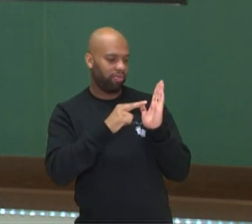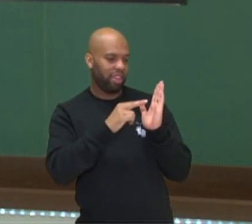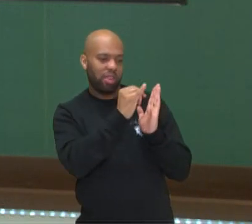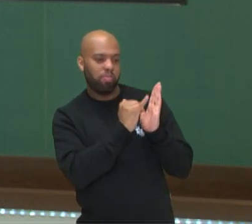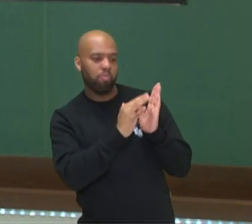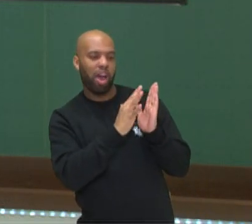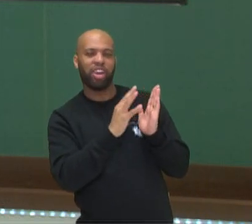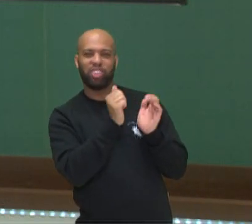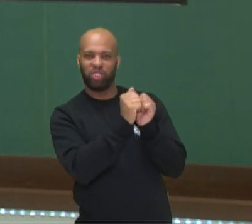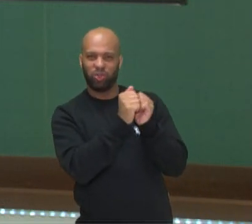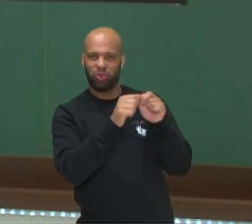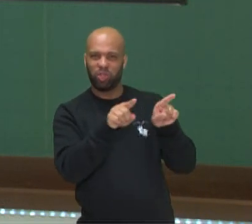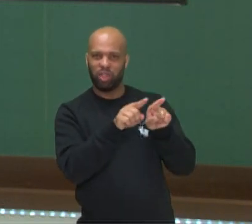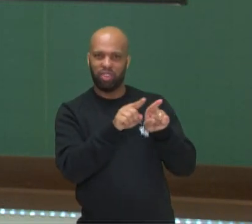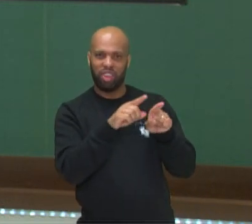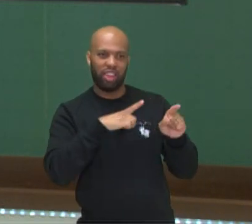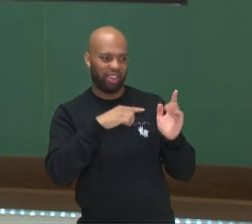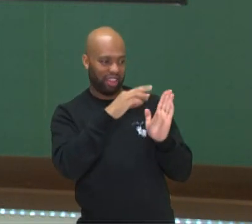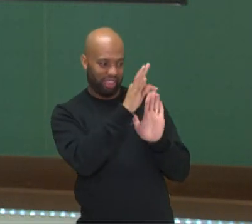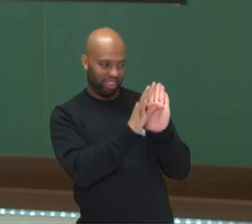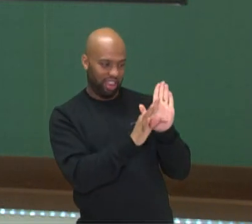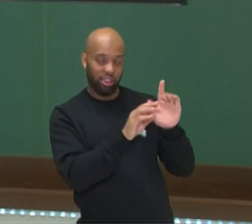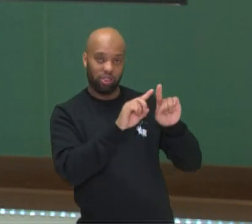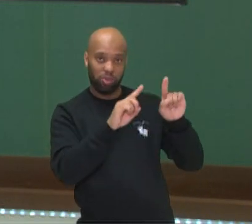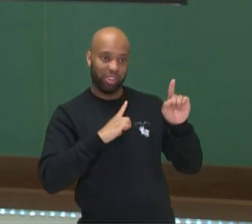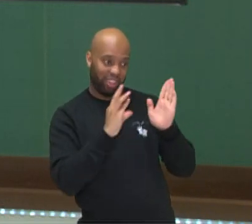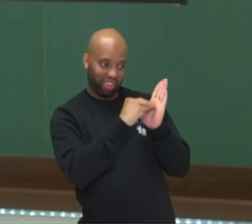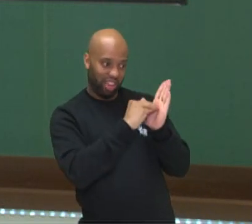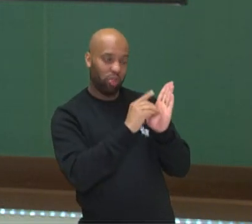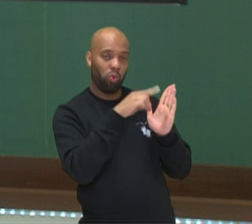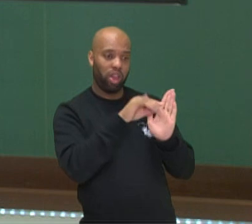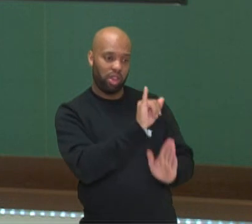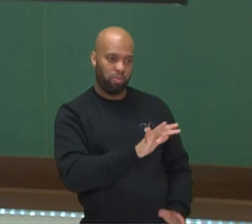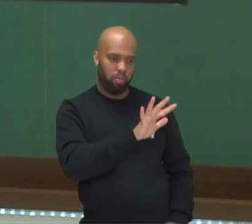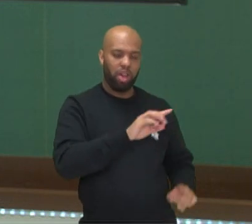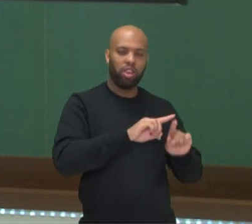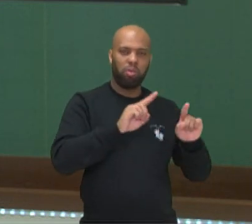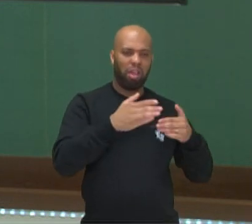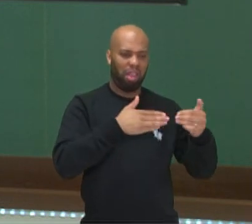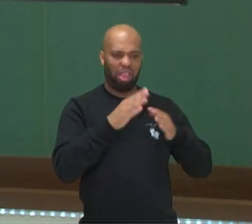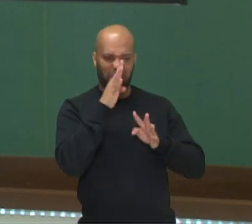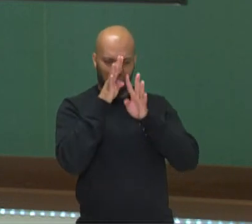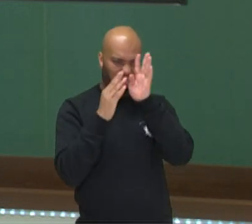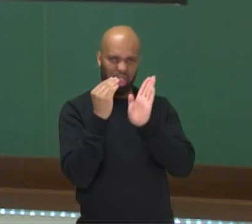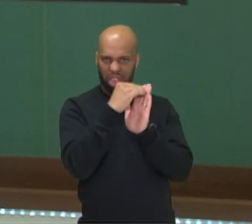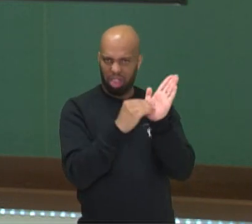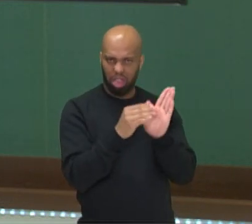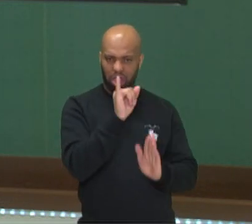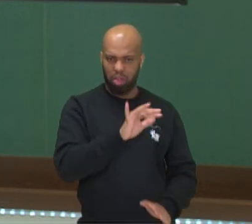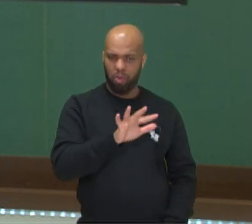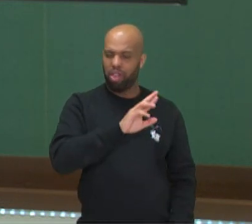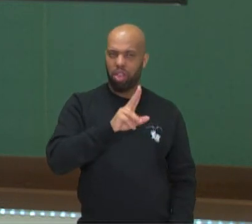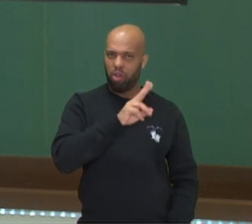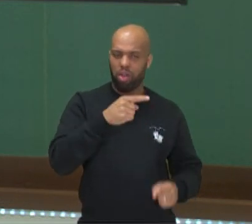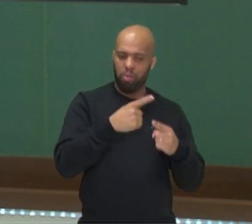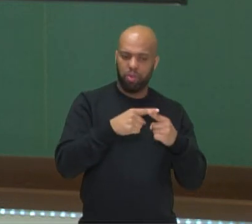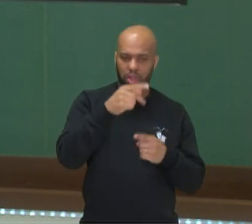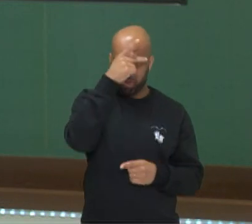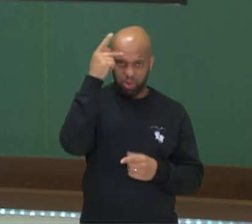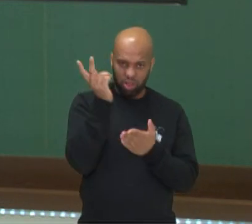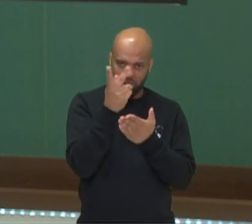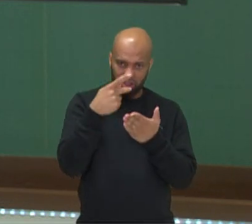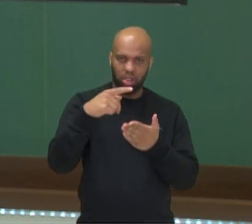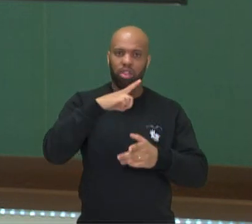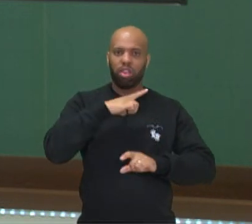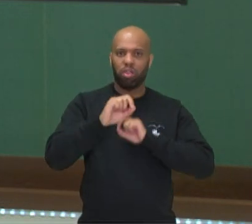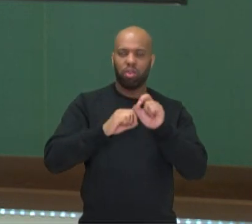Essas imagens, elas não estão ali presentes nos textos por acaso. Geralmente a pessoa que desenhou, que elaborou,